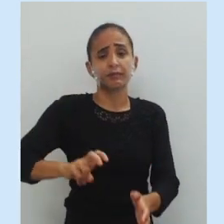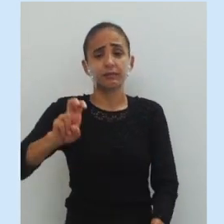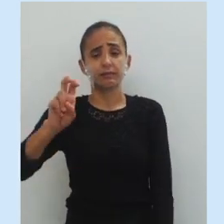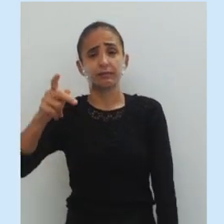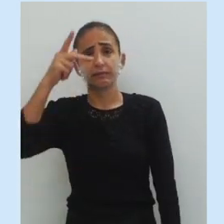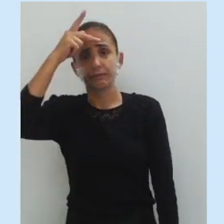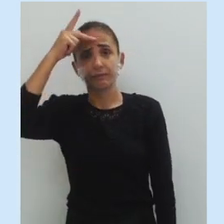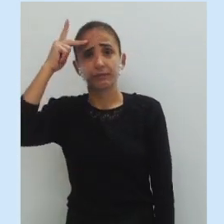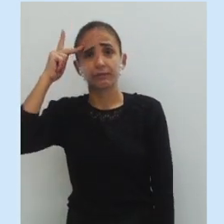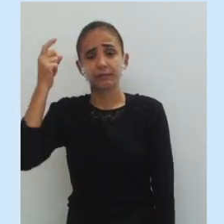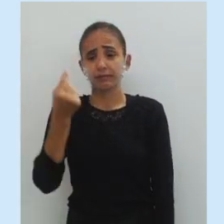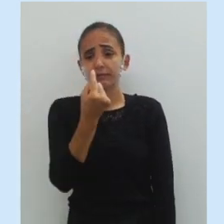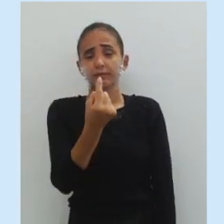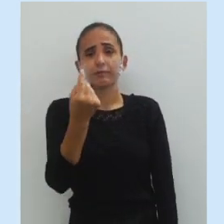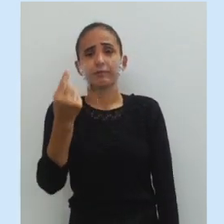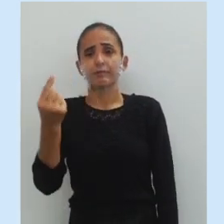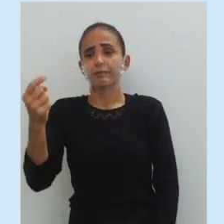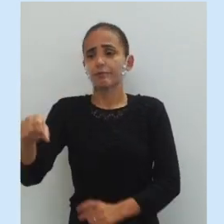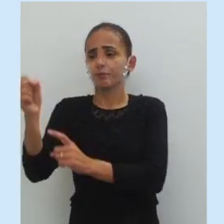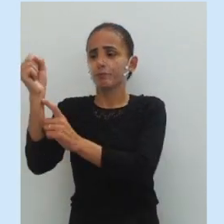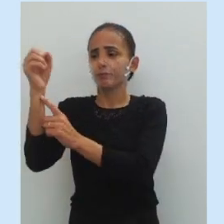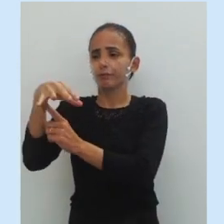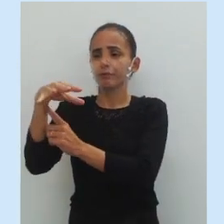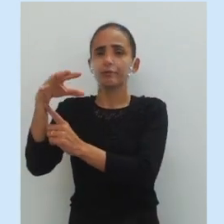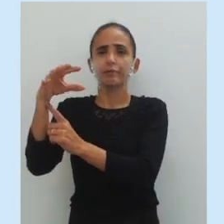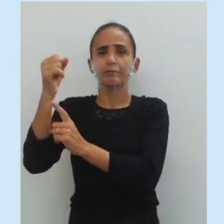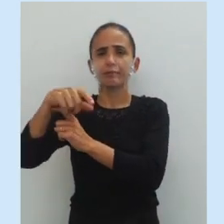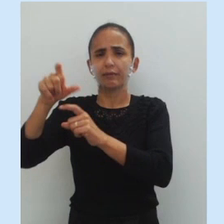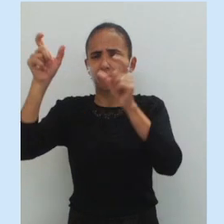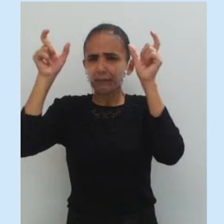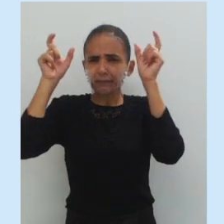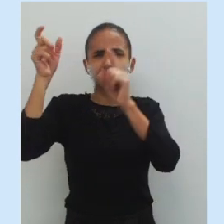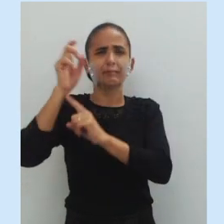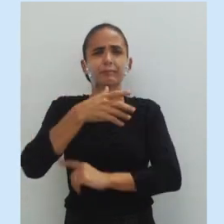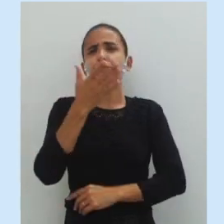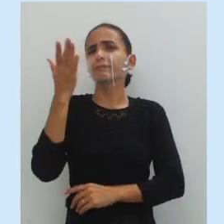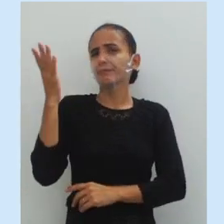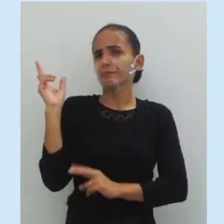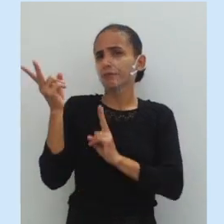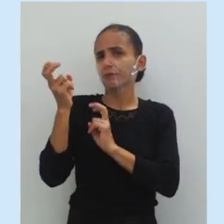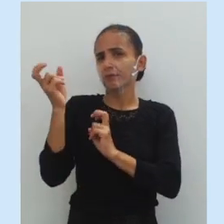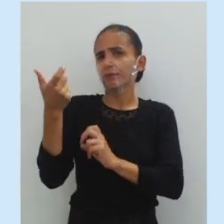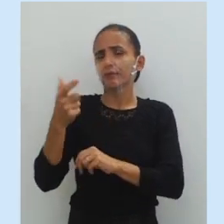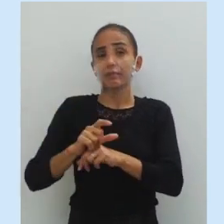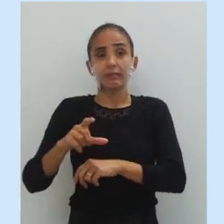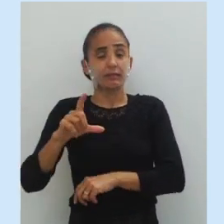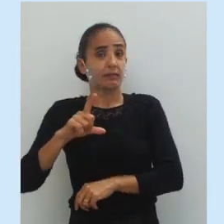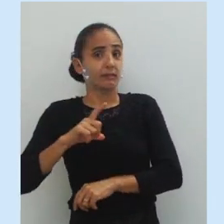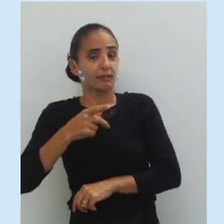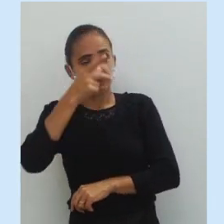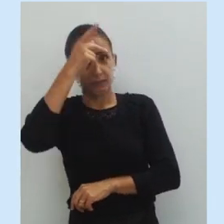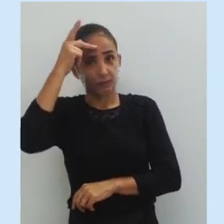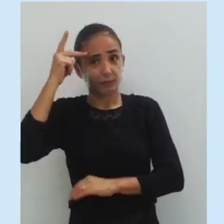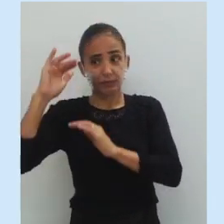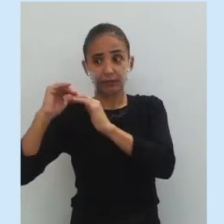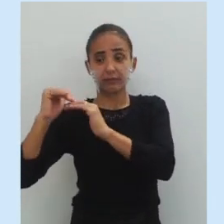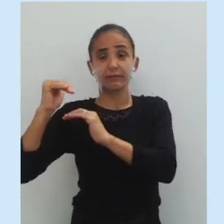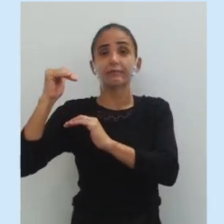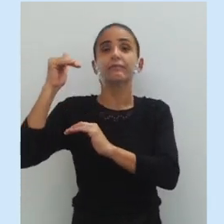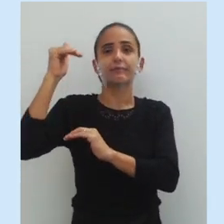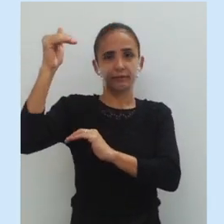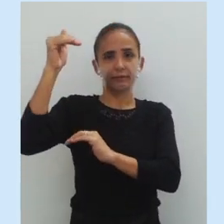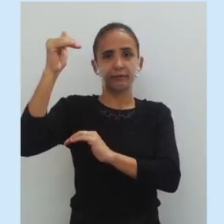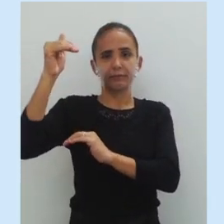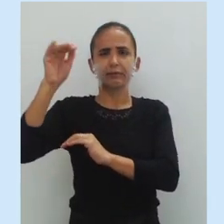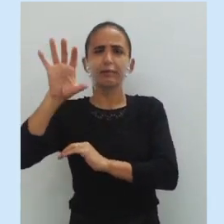5 pessoas. Cada pessoa está ali com uma lâmpadazinha na cabeça. E existe uma pessoa que está bem além. Por quê?